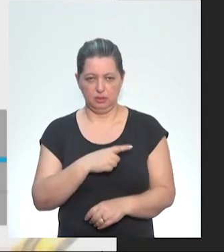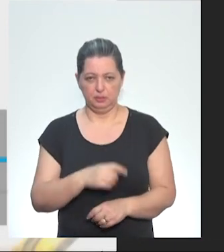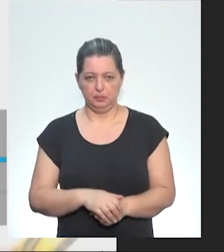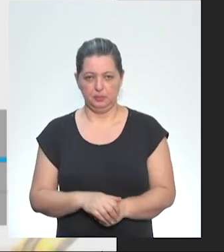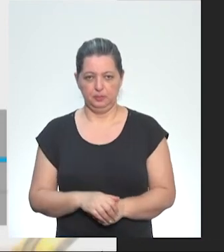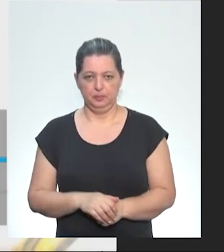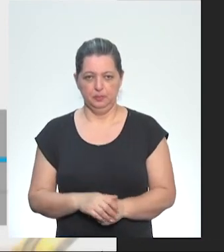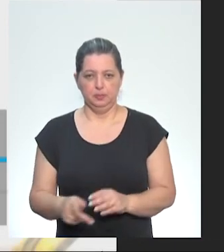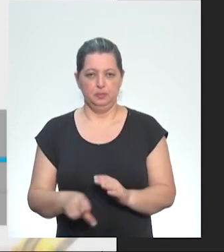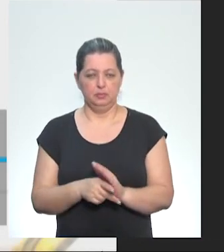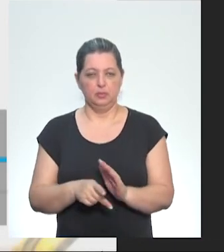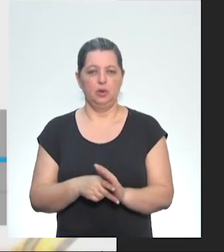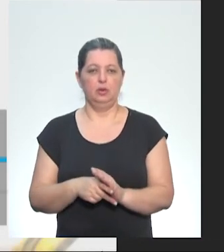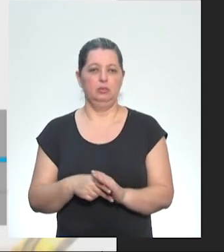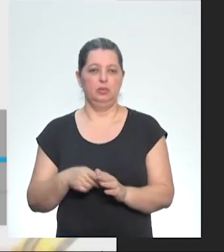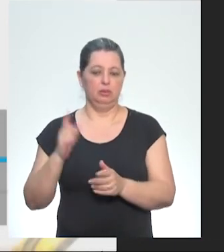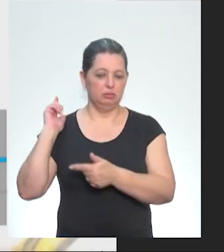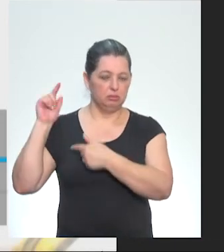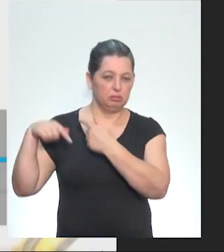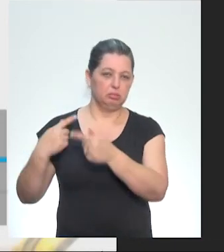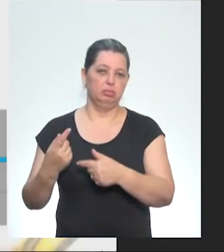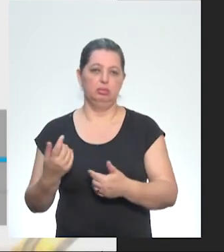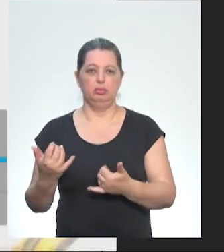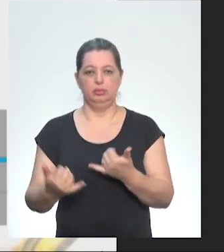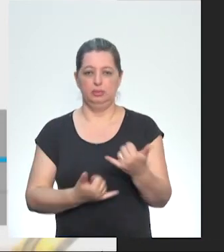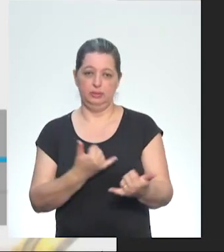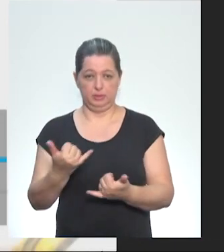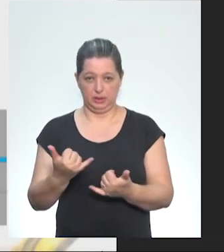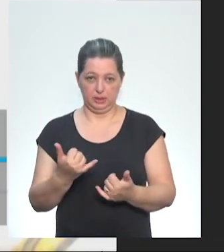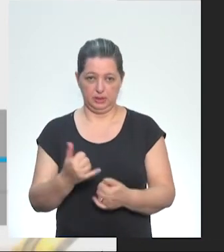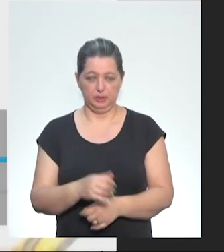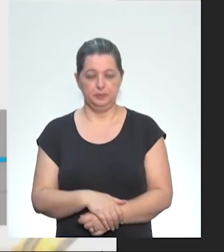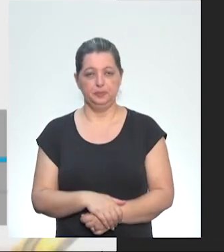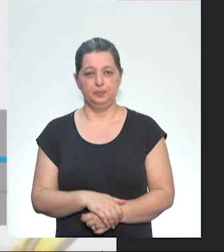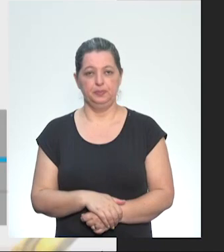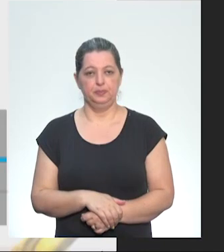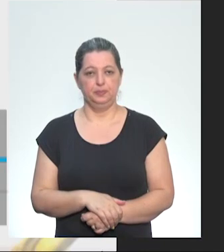essas origens, né, dessas atividades mais lúdicas?